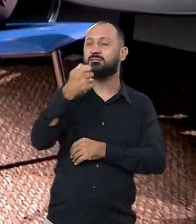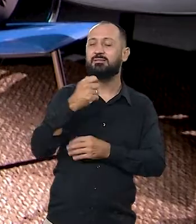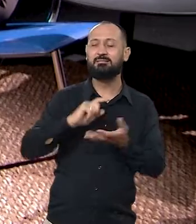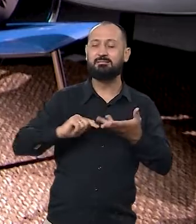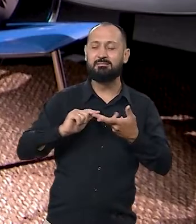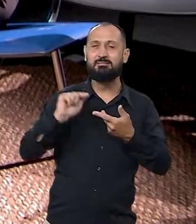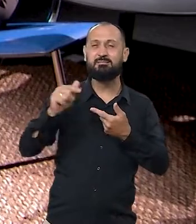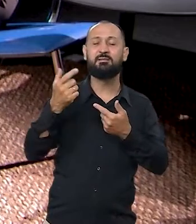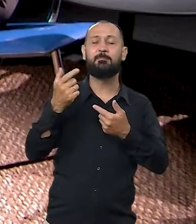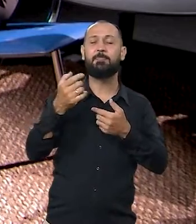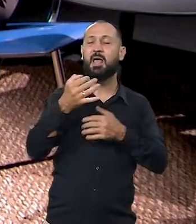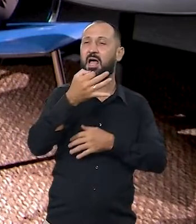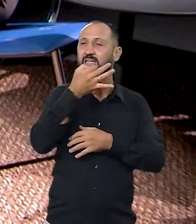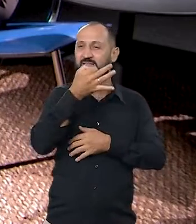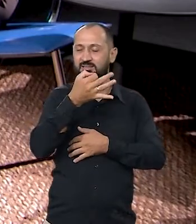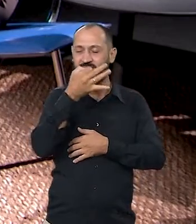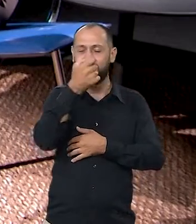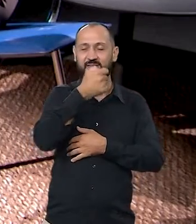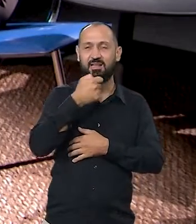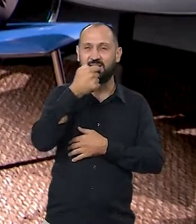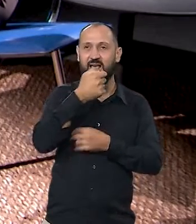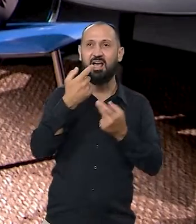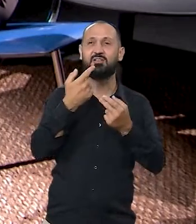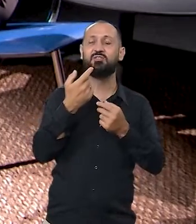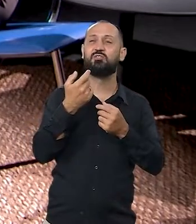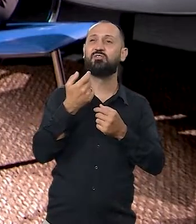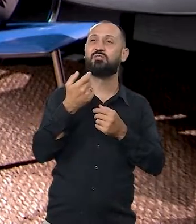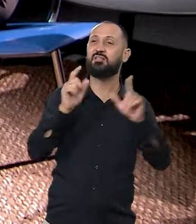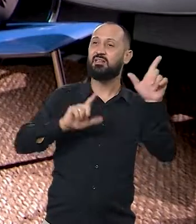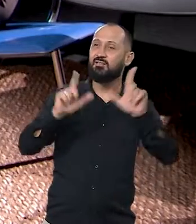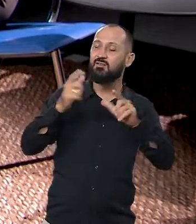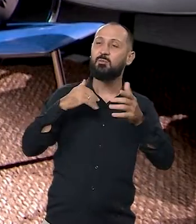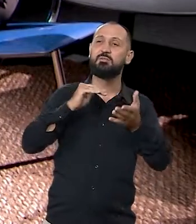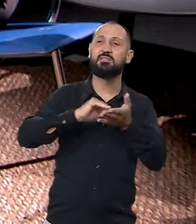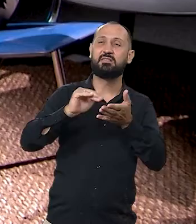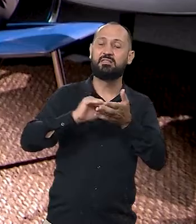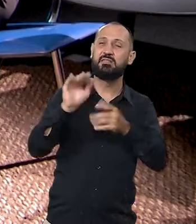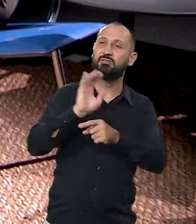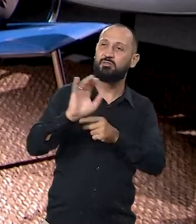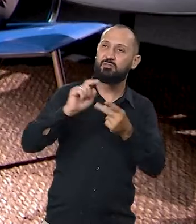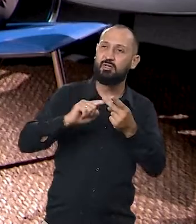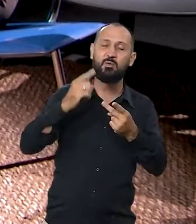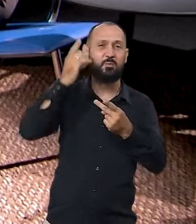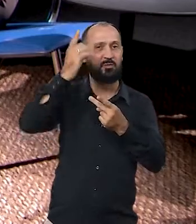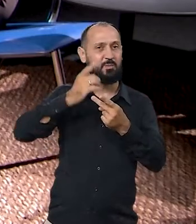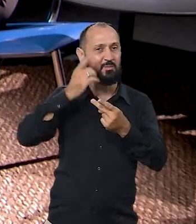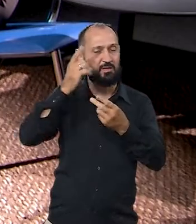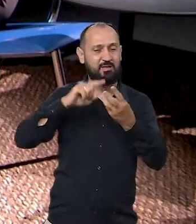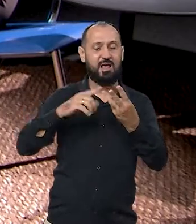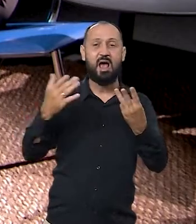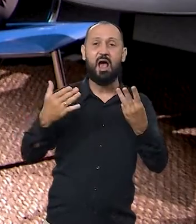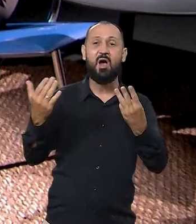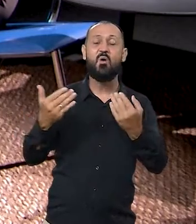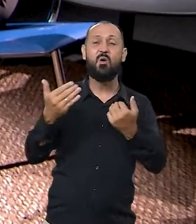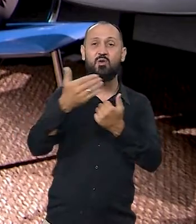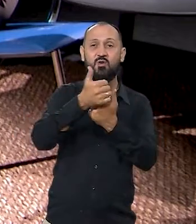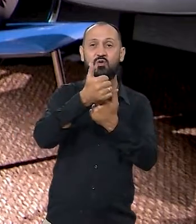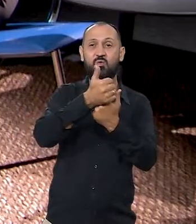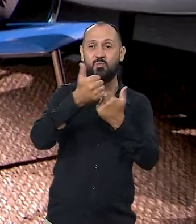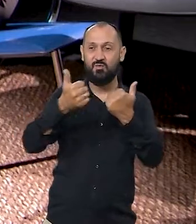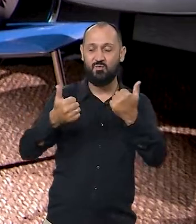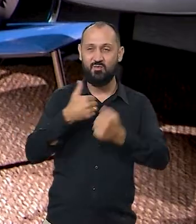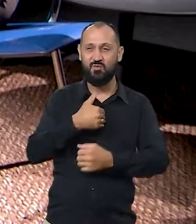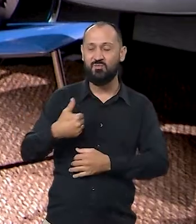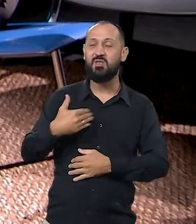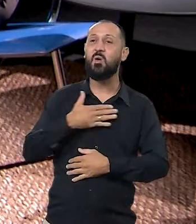entrevistá-lo tantas vezes na rádio, né, na televisão, como secretário de Estado, como parlamentar, agora como vice-governador.